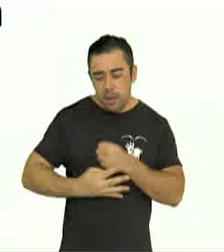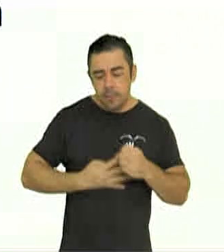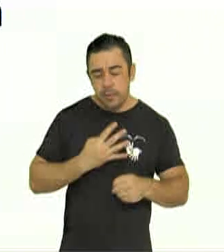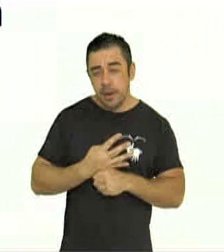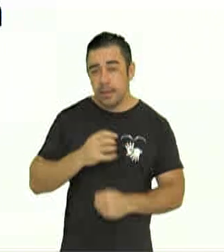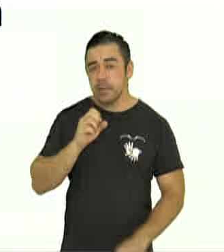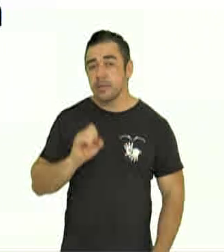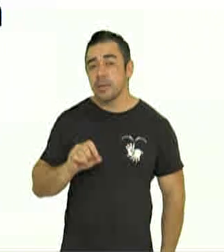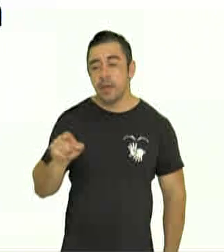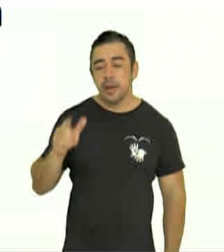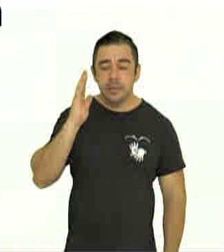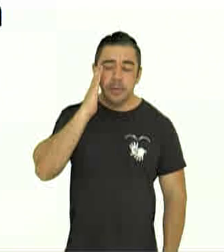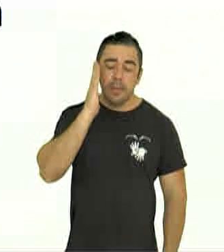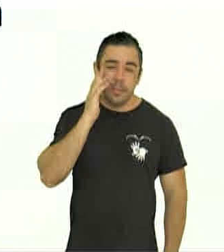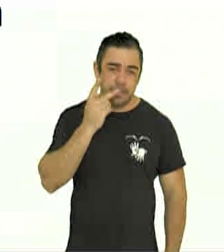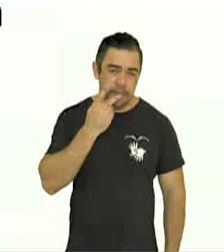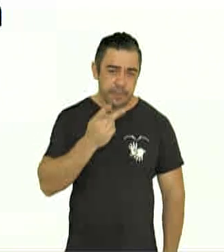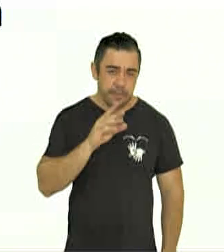se falasse.